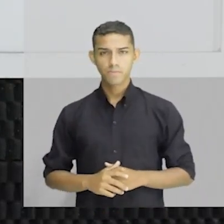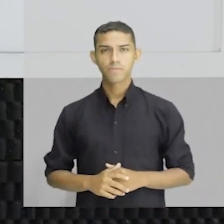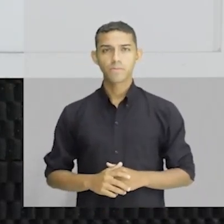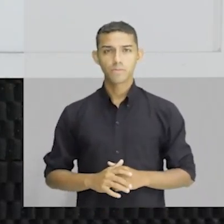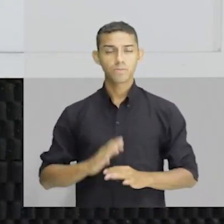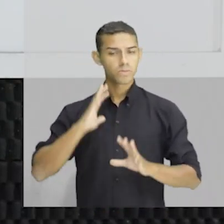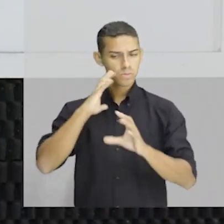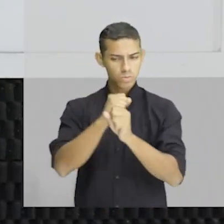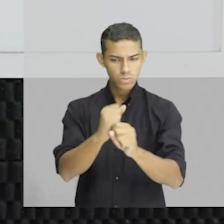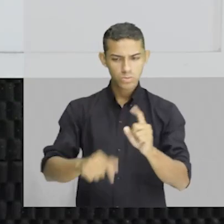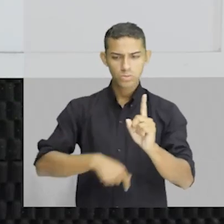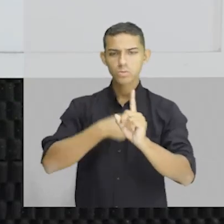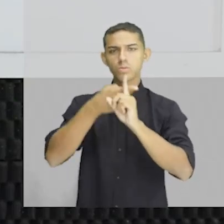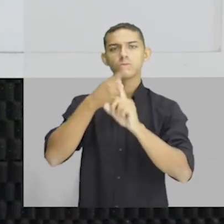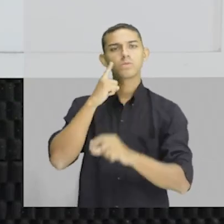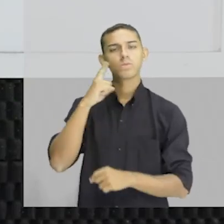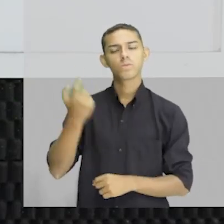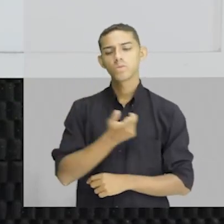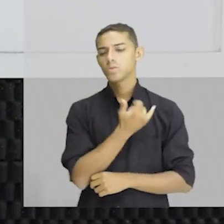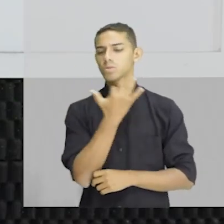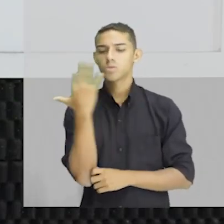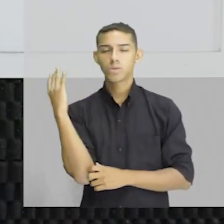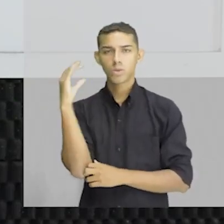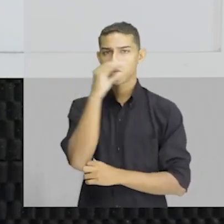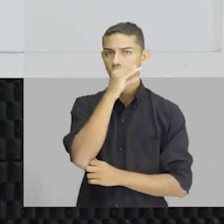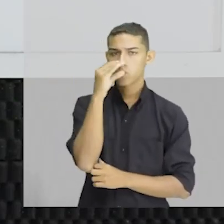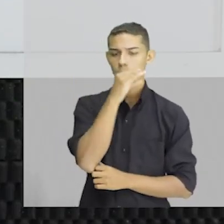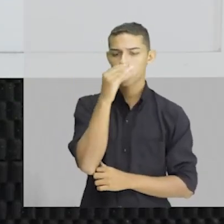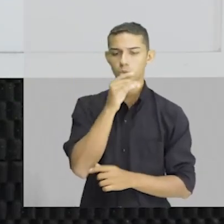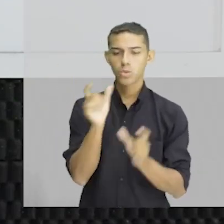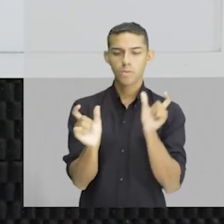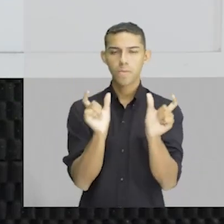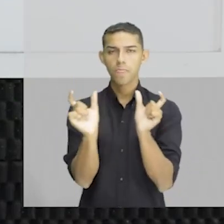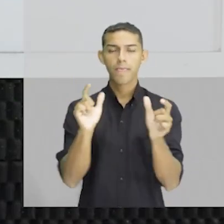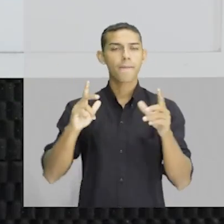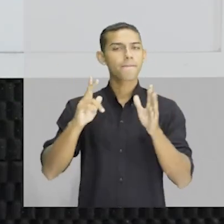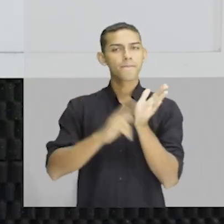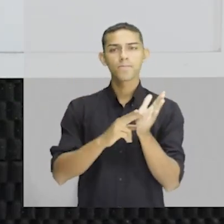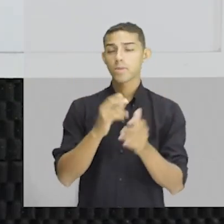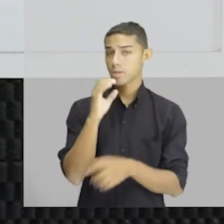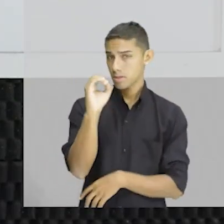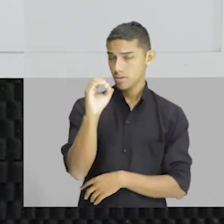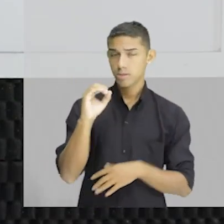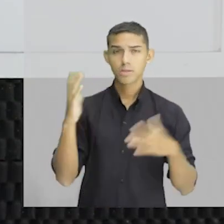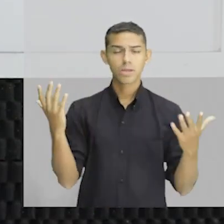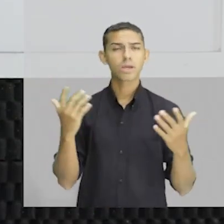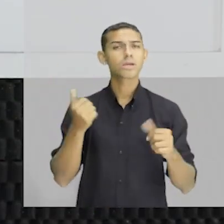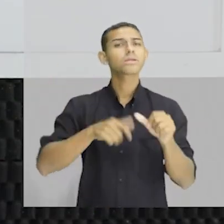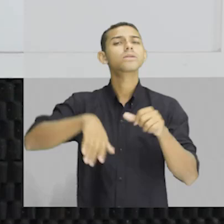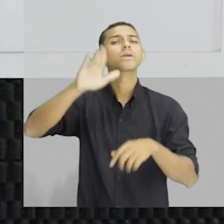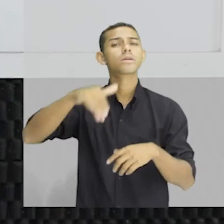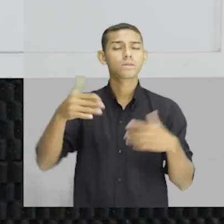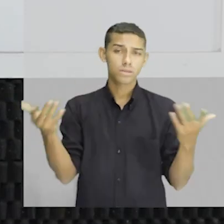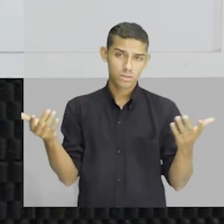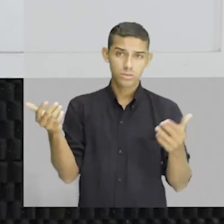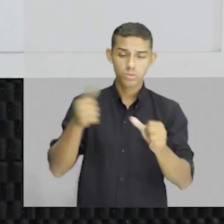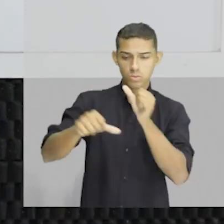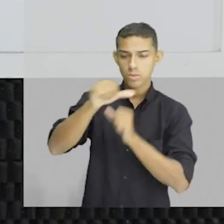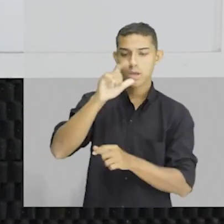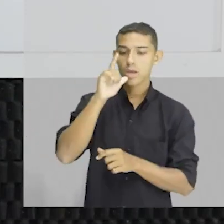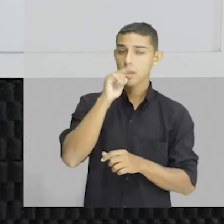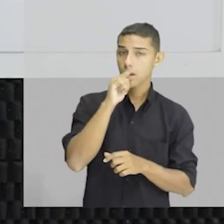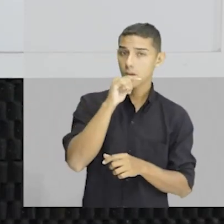somatório das quantidades de calor trocadas entre os corpos vai ser igual a zero quem tá trocando calor aí água